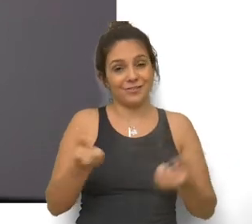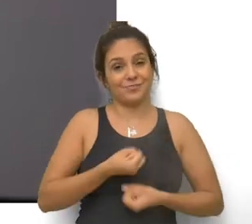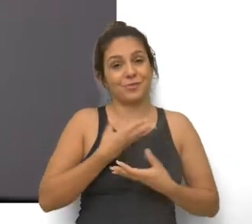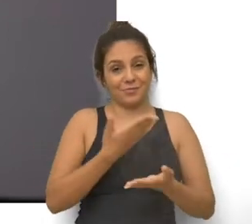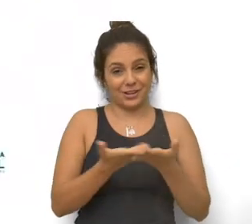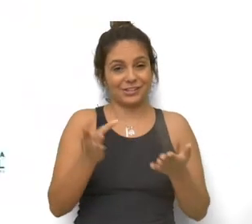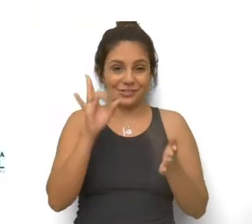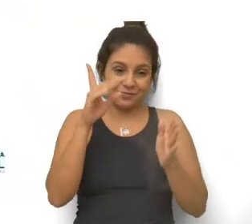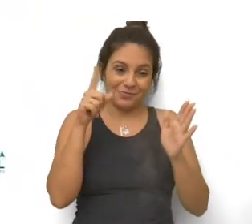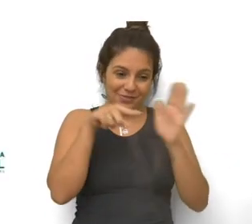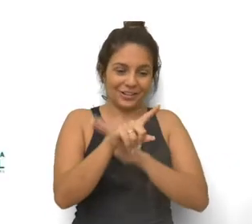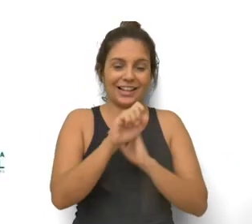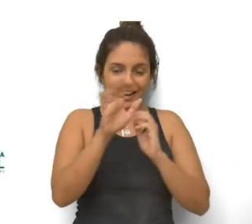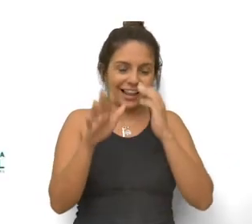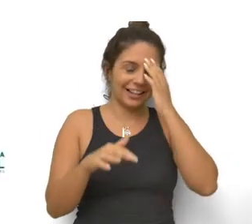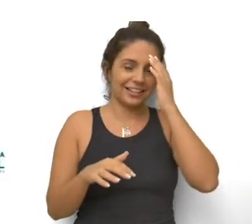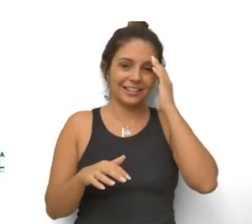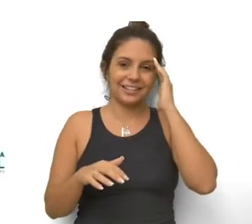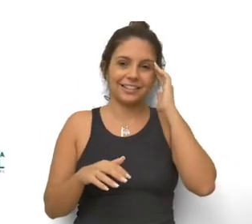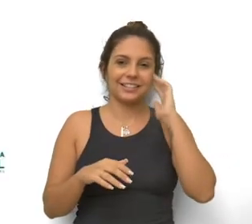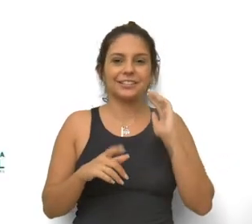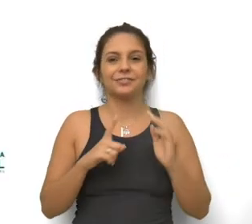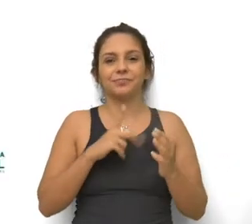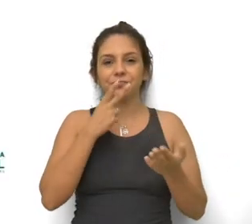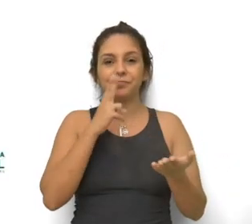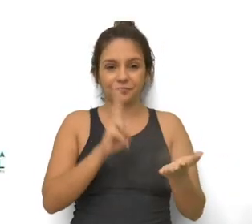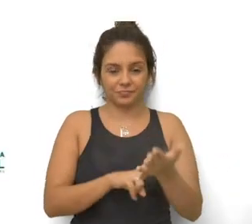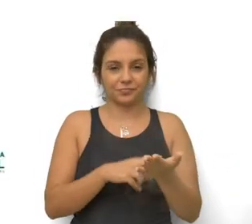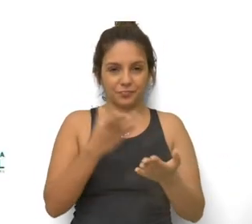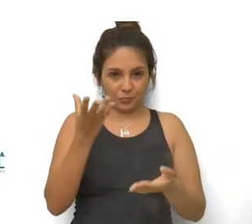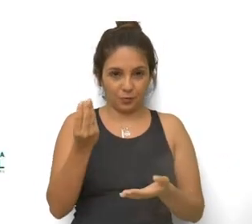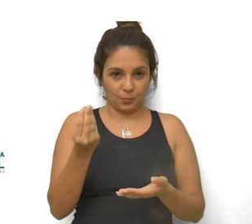claro, é só uma As divagação. cartas dela também eram